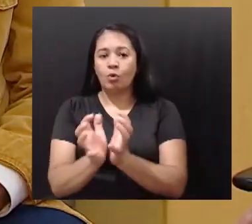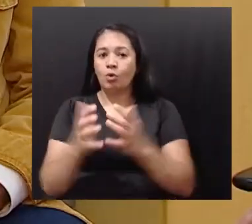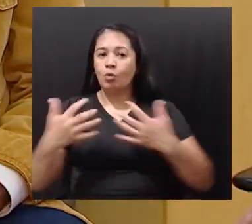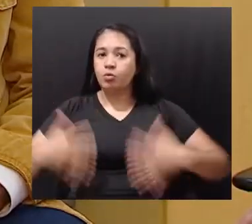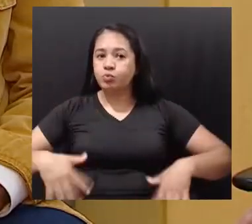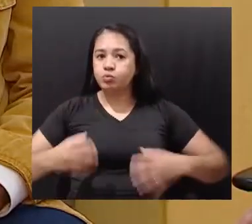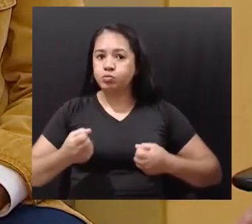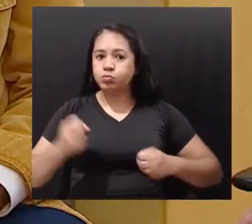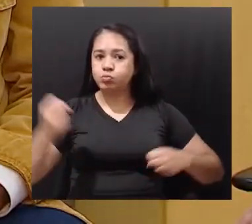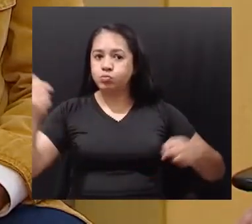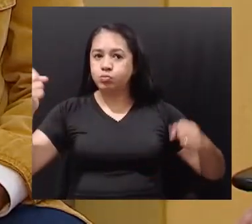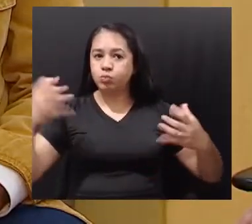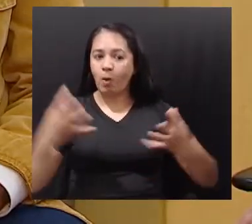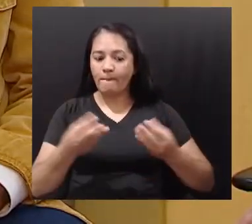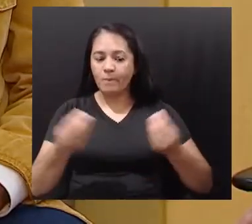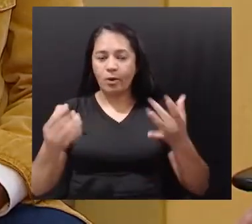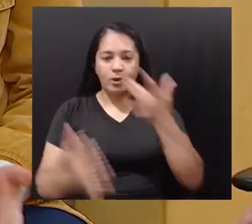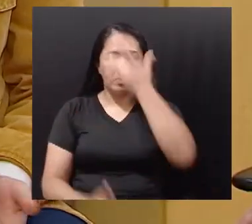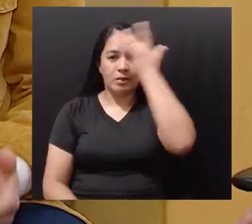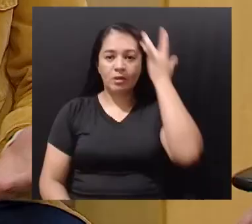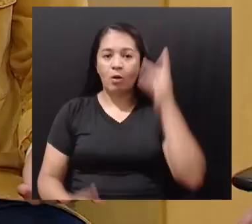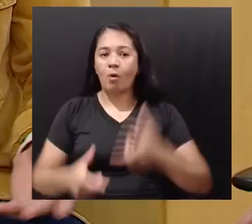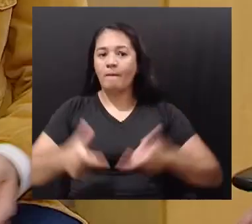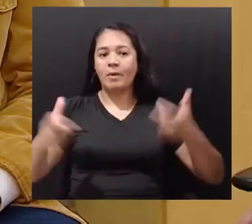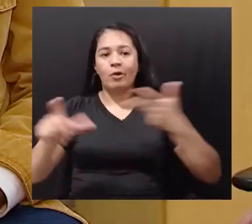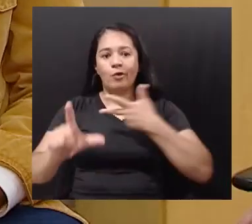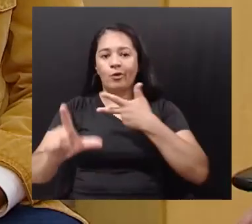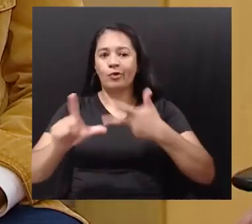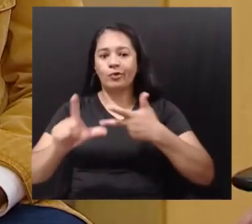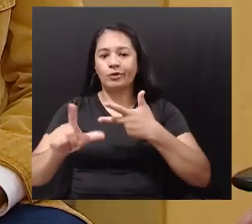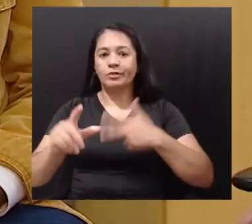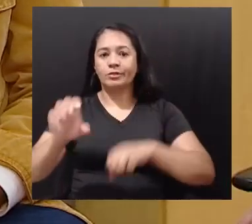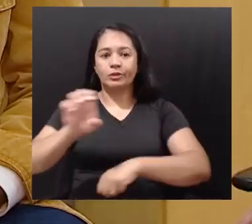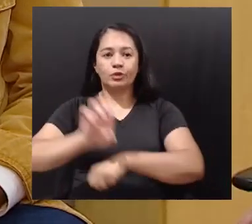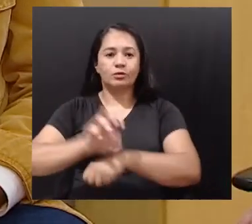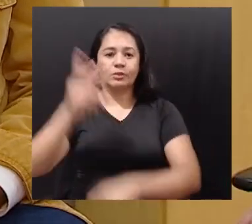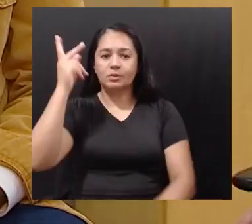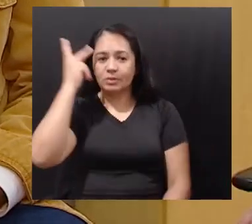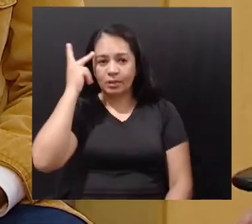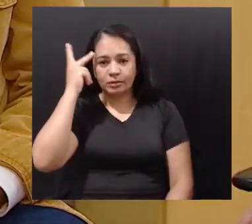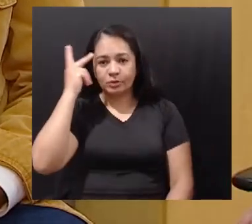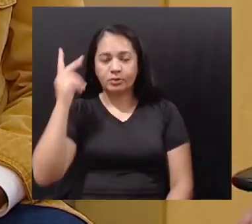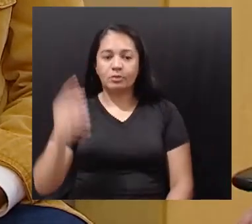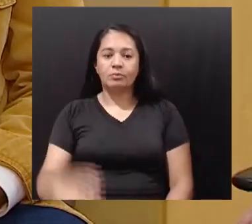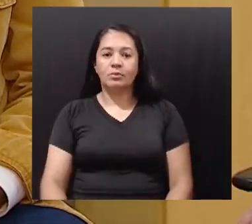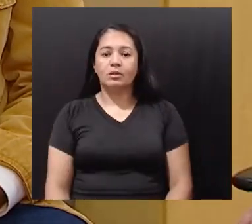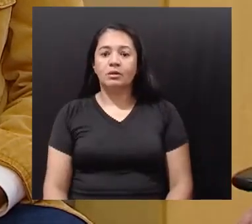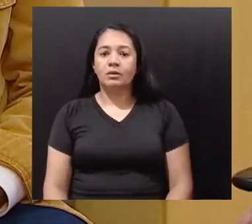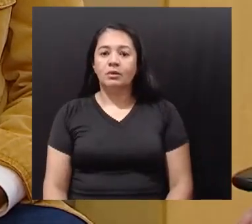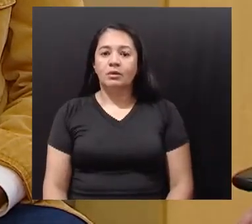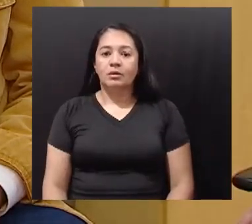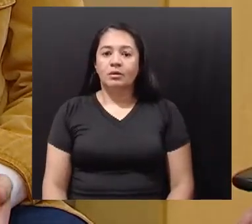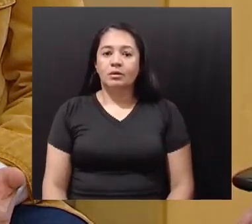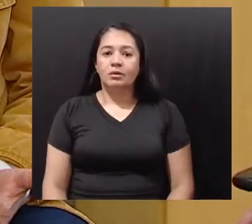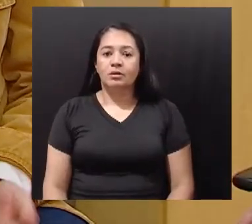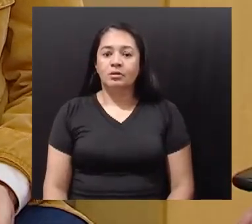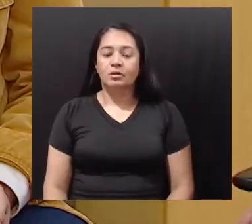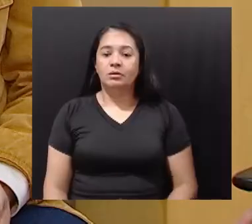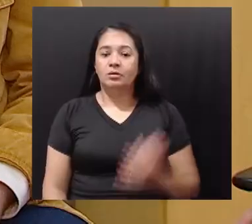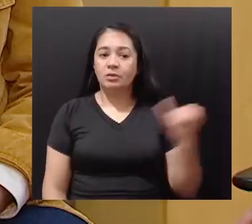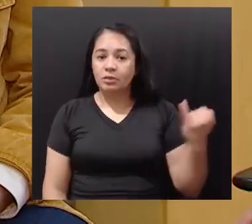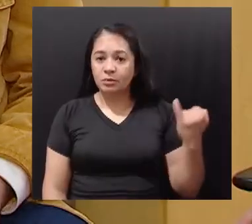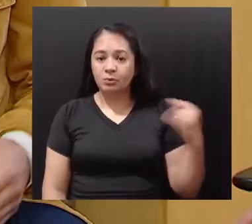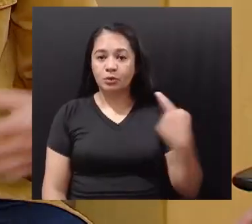um dos maiores legislativos do estado de São Paulo e, por que não, do país, né? Então é muito importante que a gente tenha